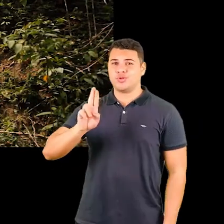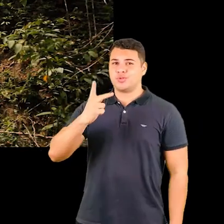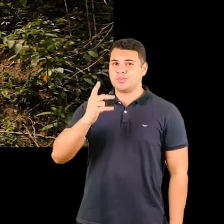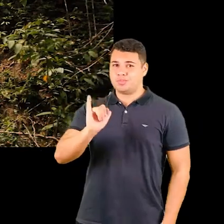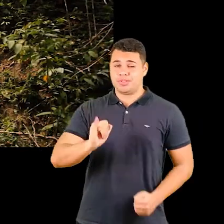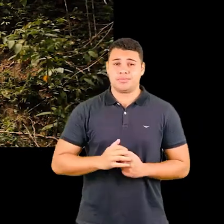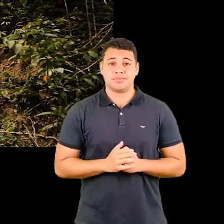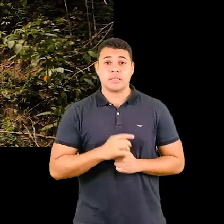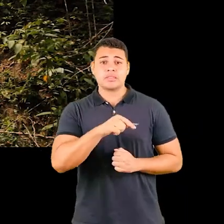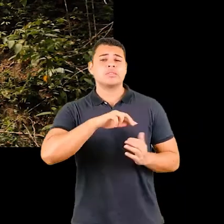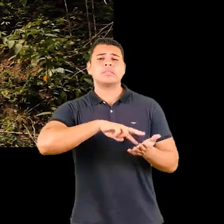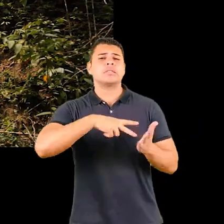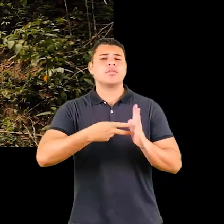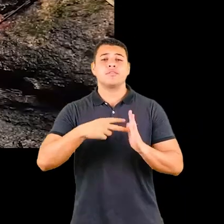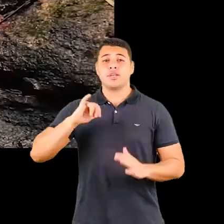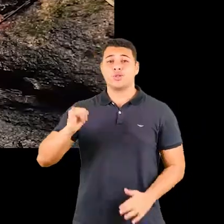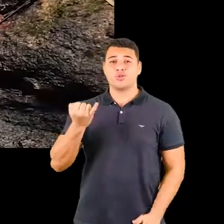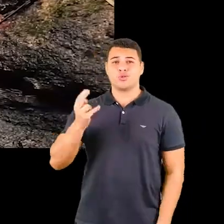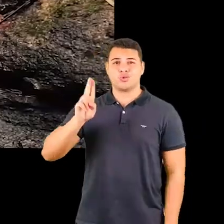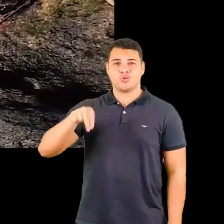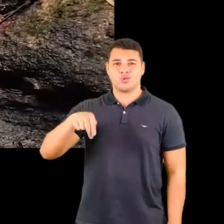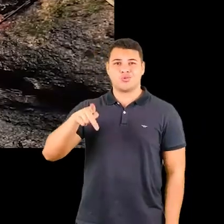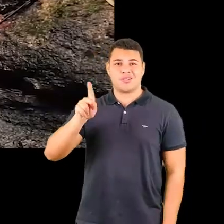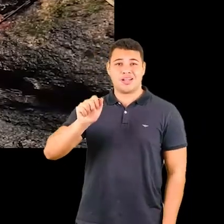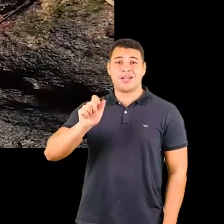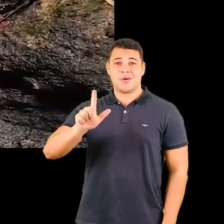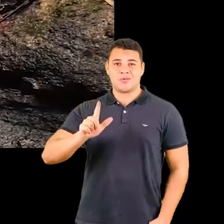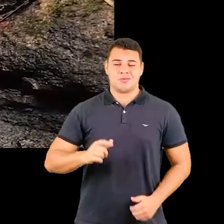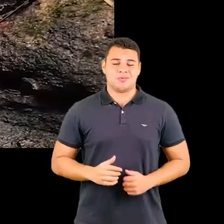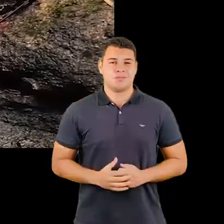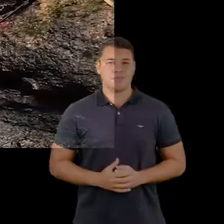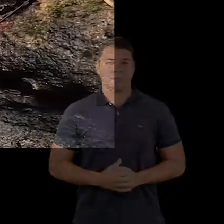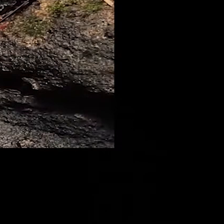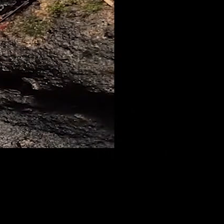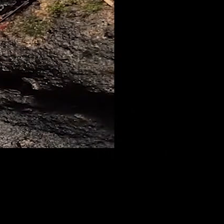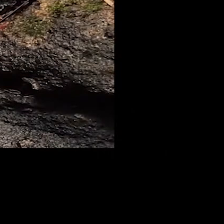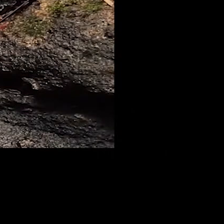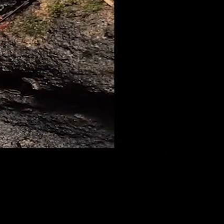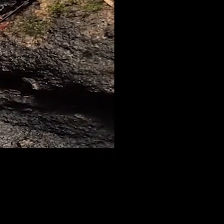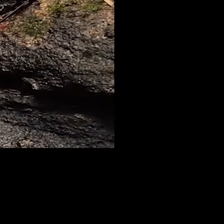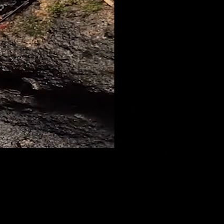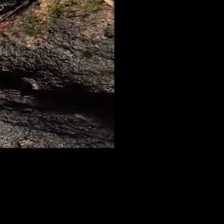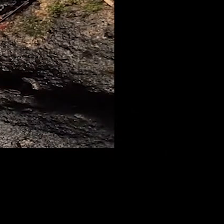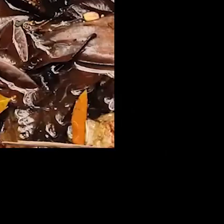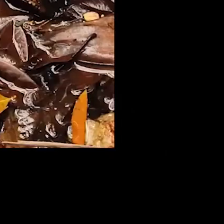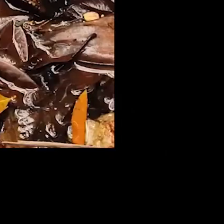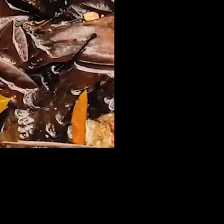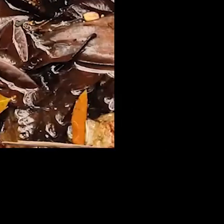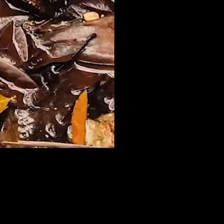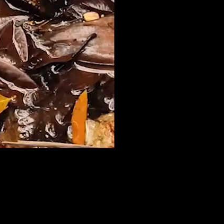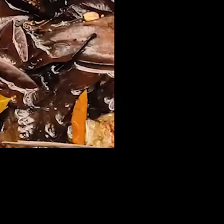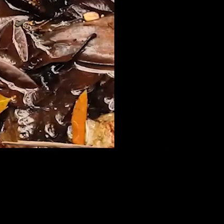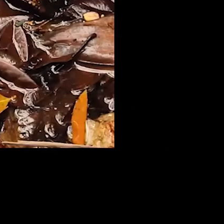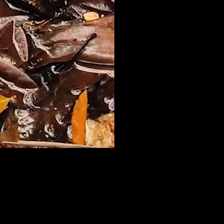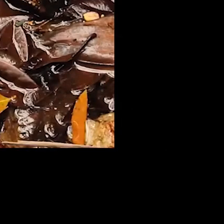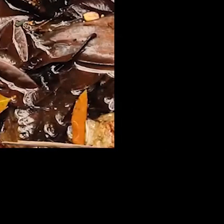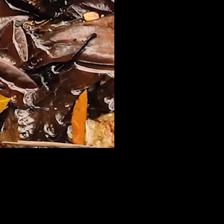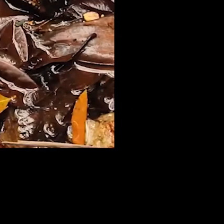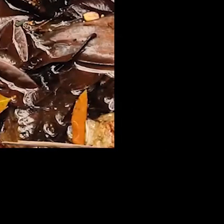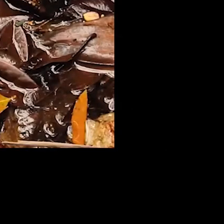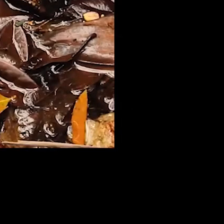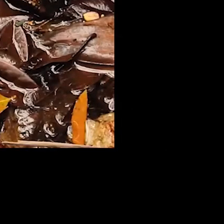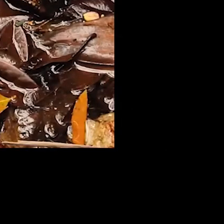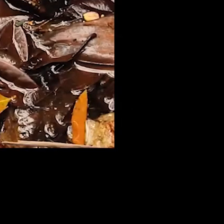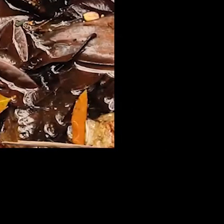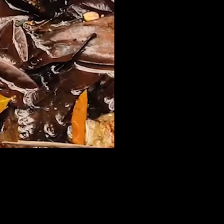significa jucau. Nas rochas escuras, há um pequeno córrego. Na tela, o texto. A aldeia construída pela